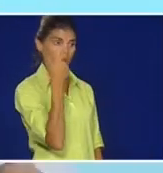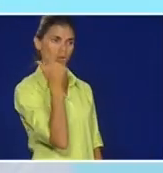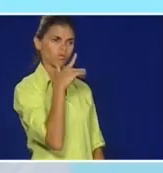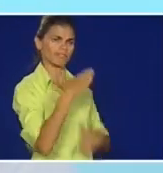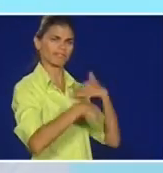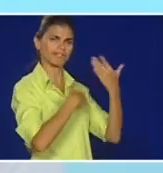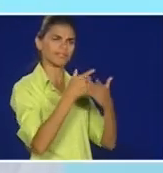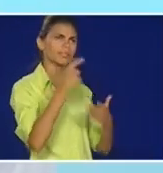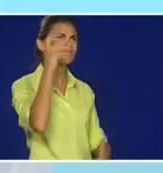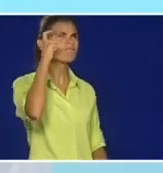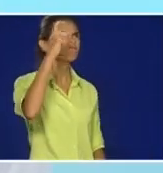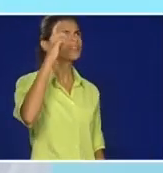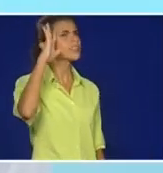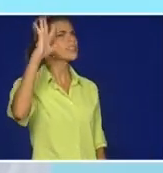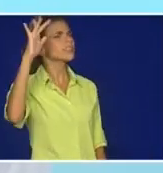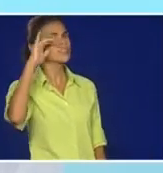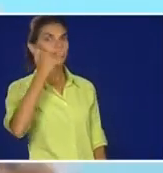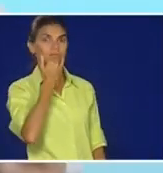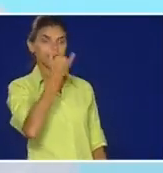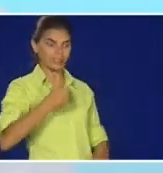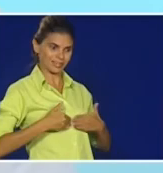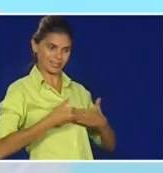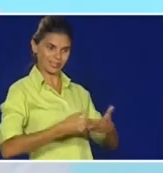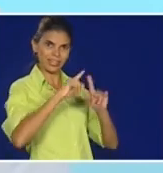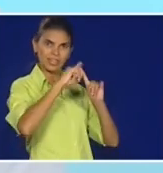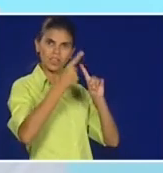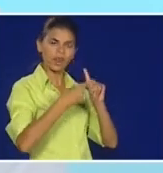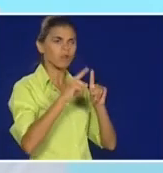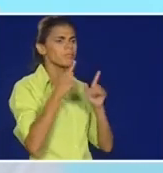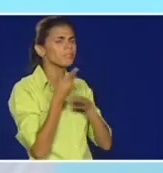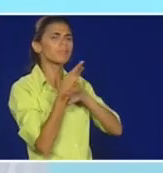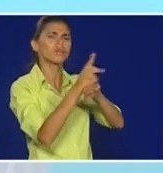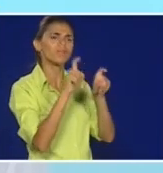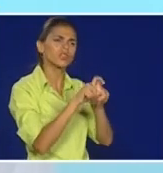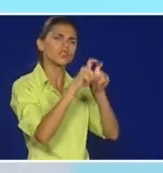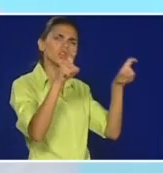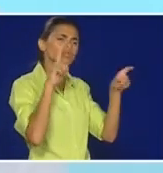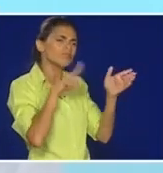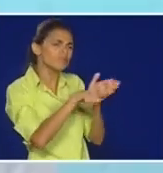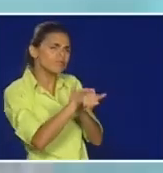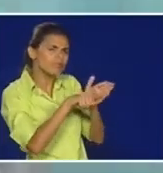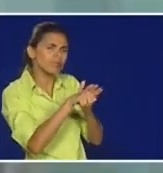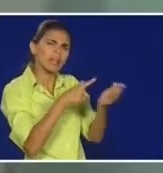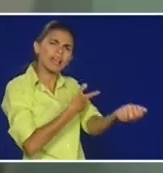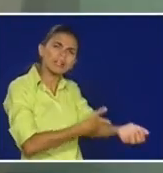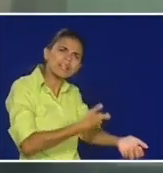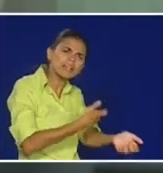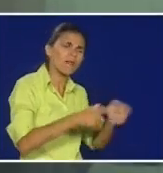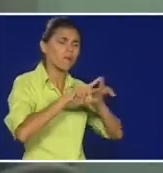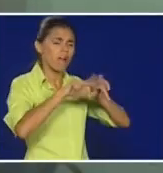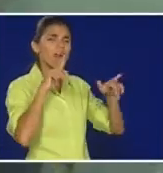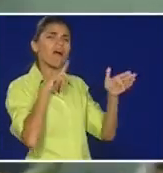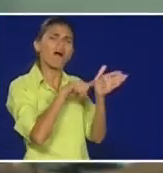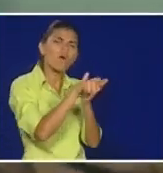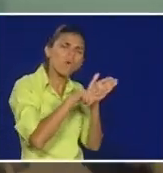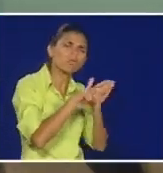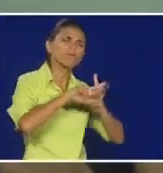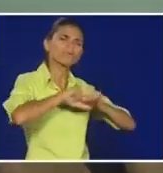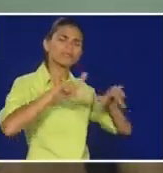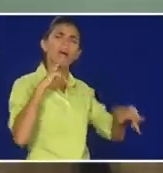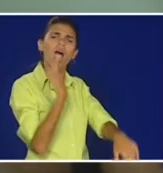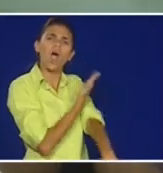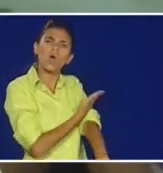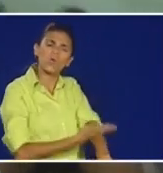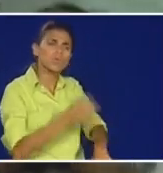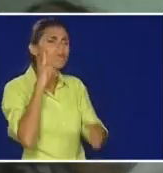a paciente, quando desejosa de engravidar, que ela procure o ginecologista previamente e ela realize alguns exames. Nessas consultas,